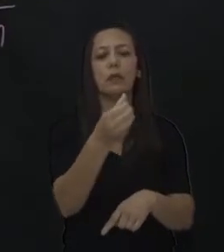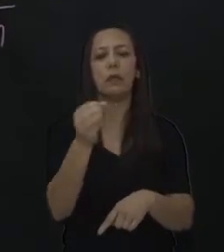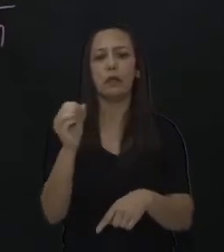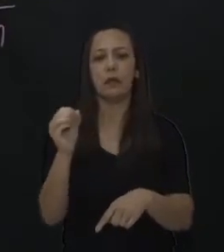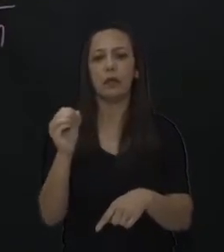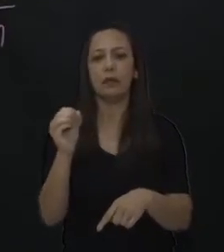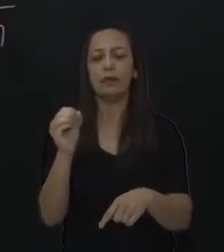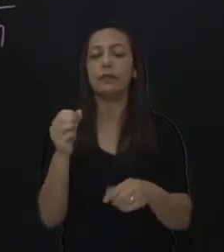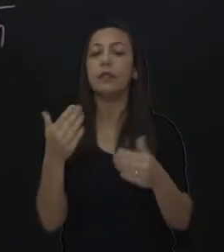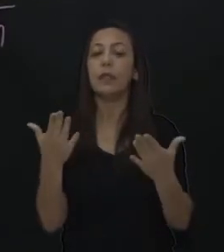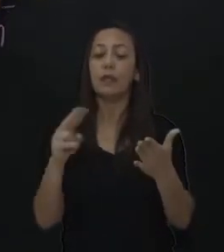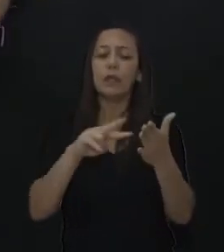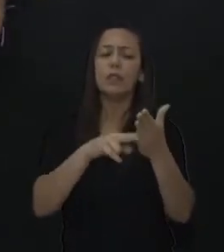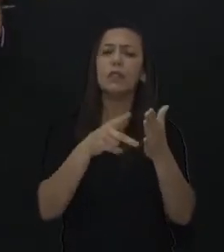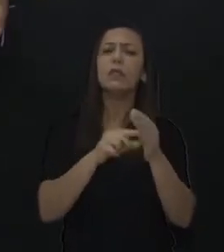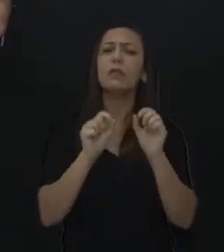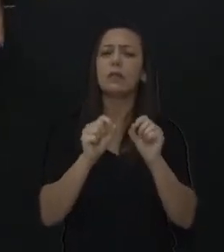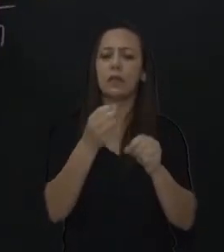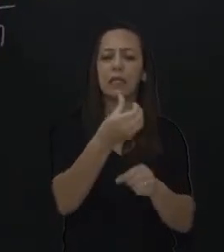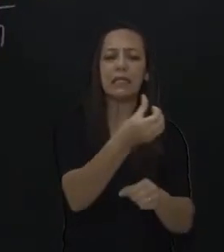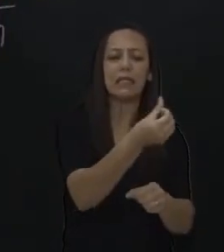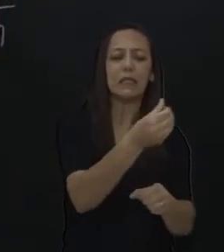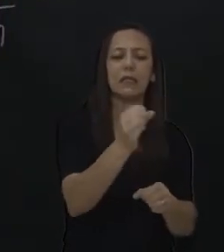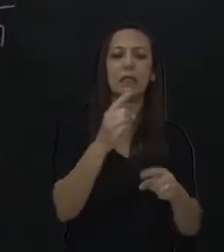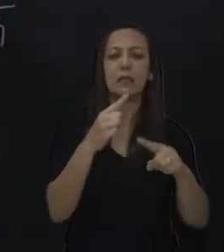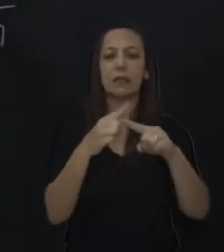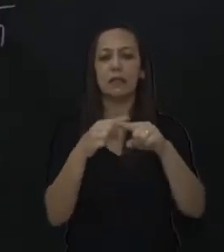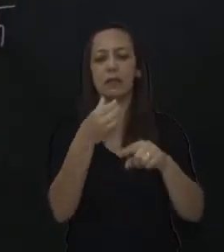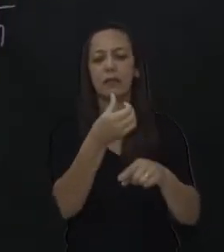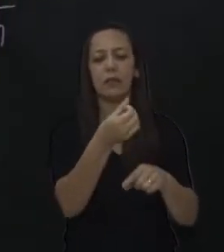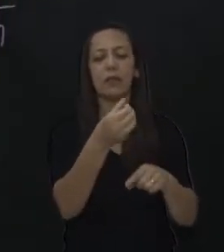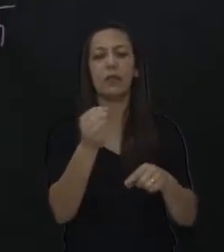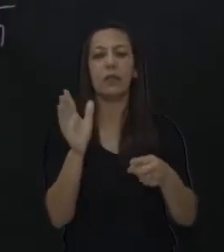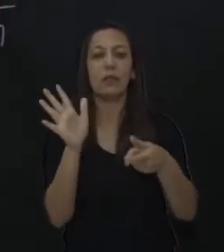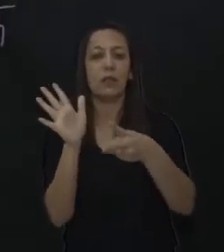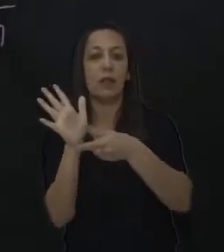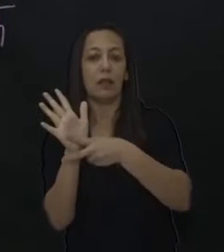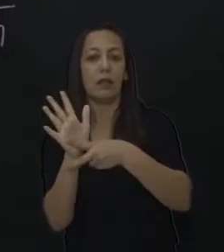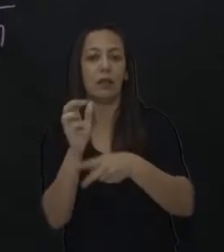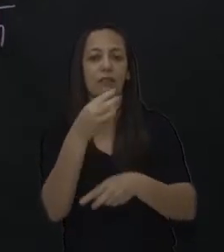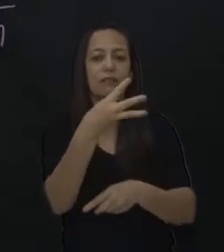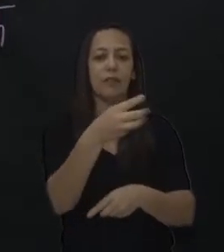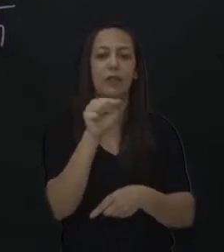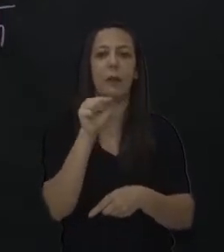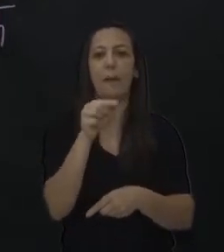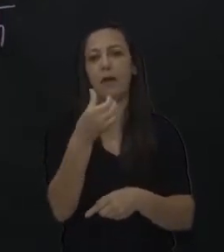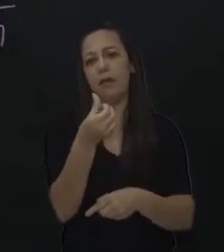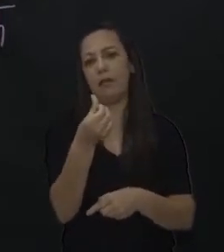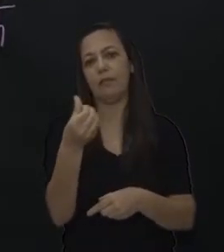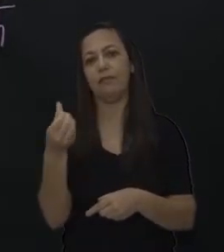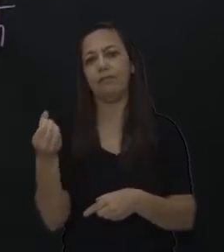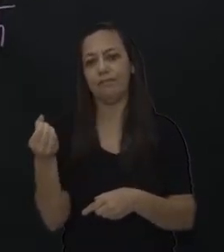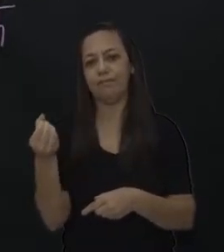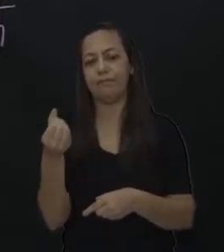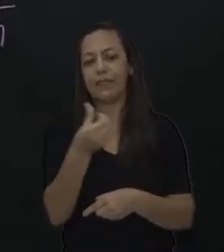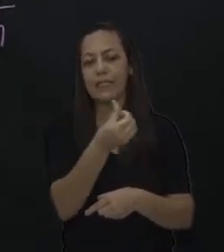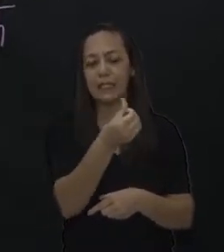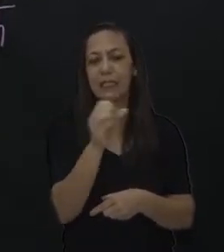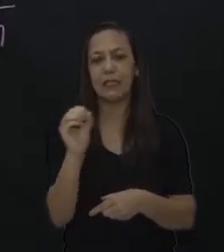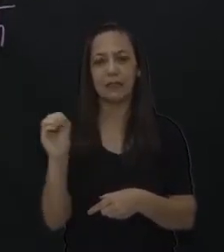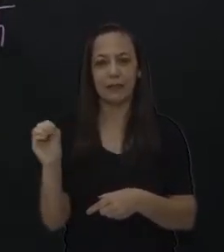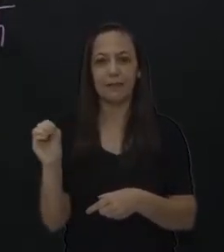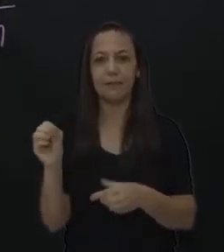3.600, pois 60 vezes 60 equivale a 3.600, tá? Então,